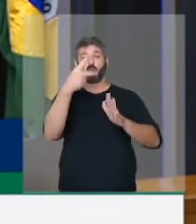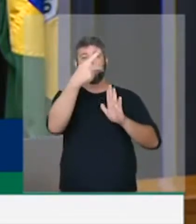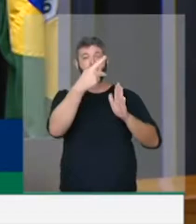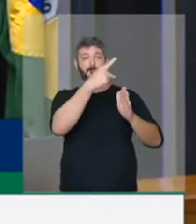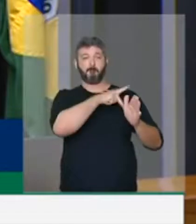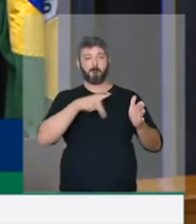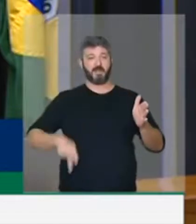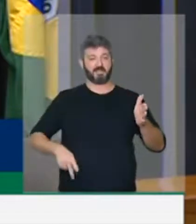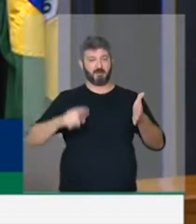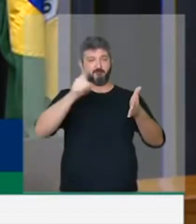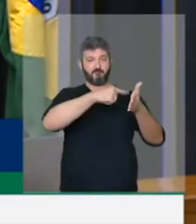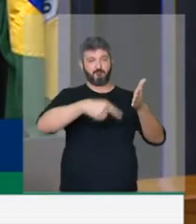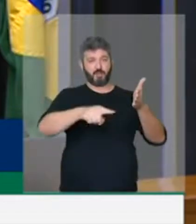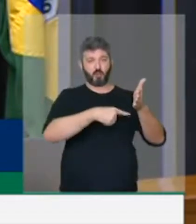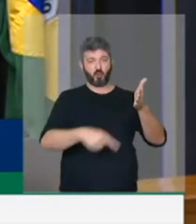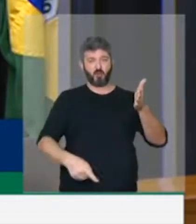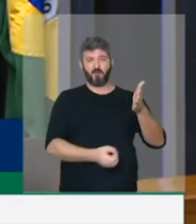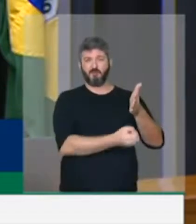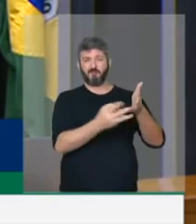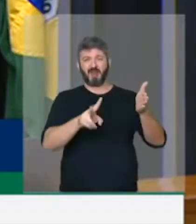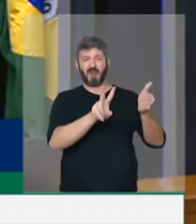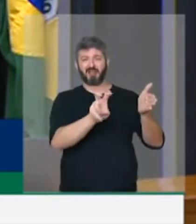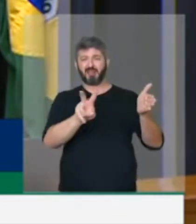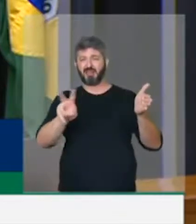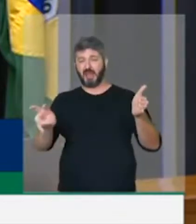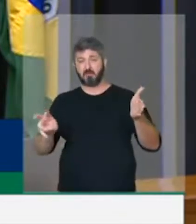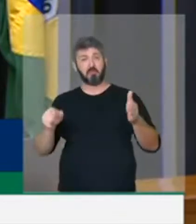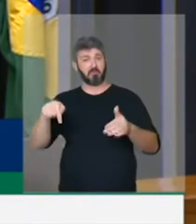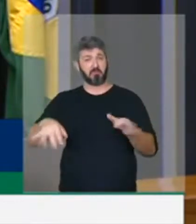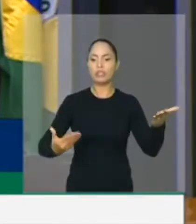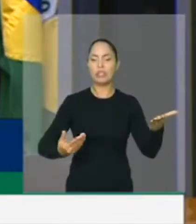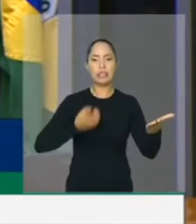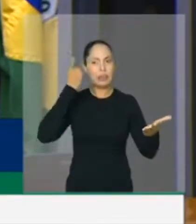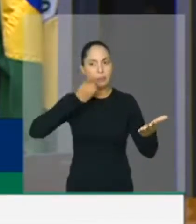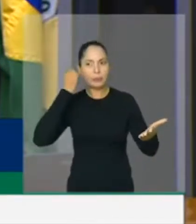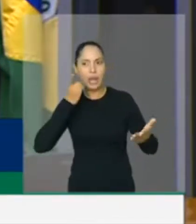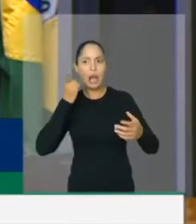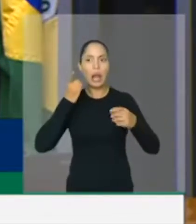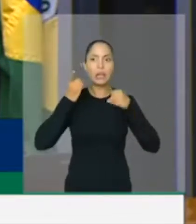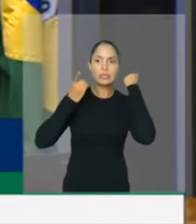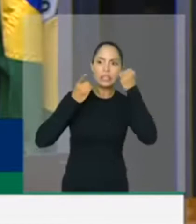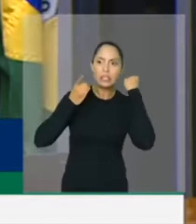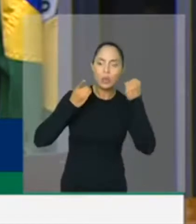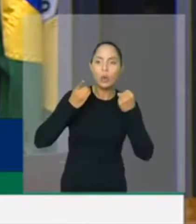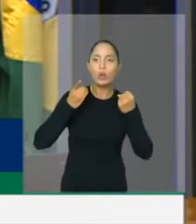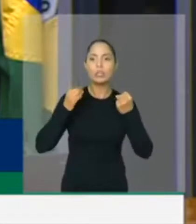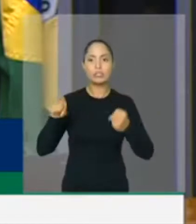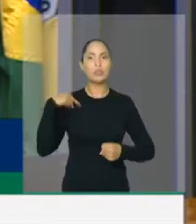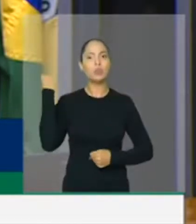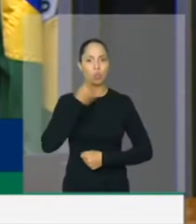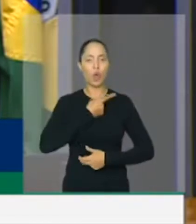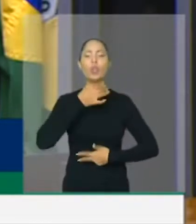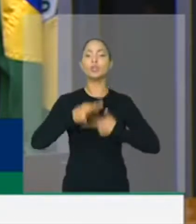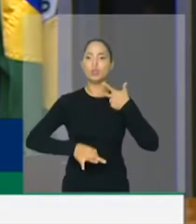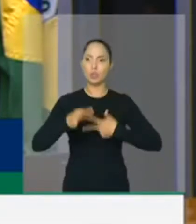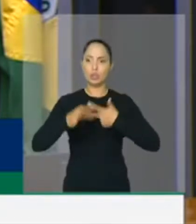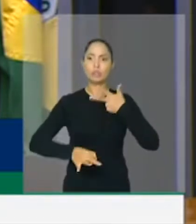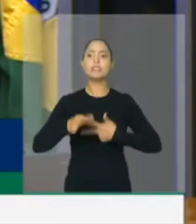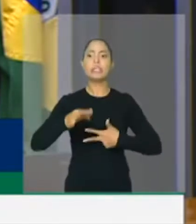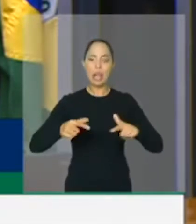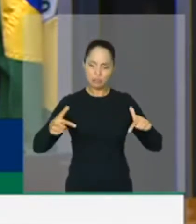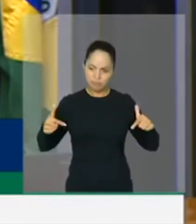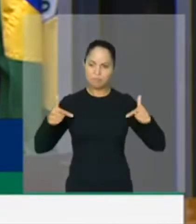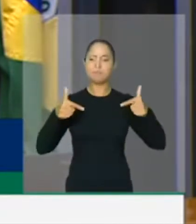sobre diversos temas que estão prontos para deliberação. O Poder Judiciário brasileiro